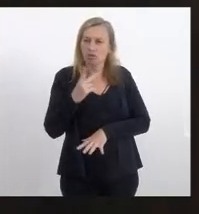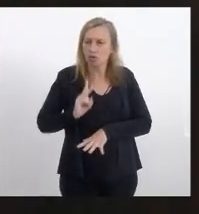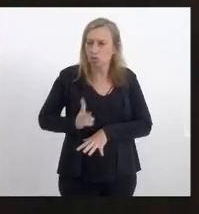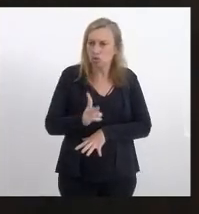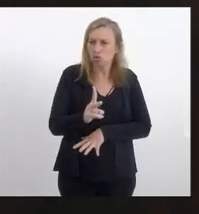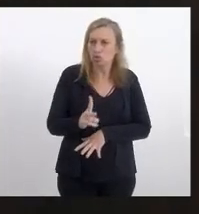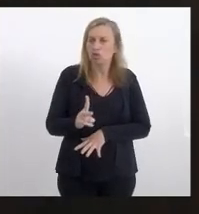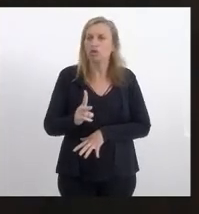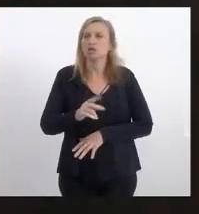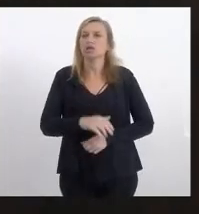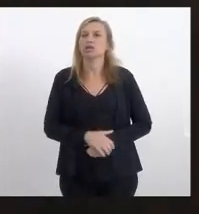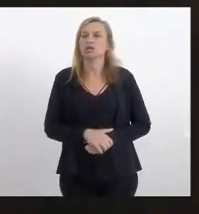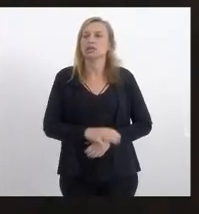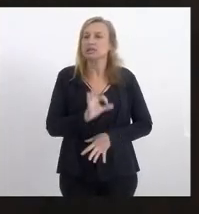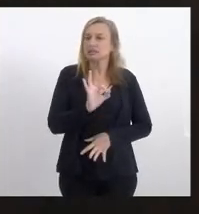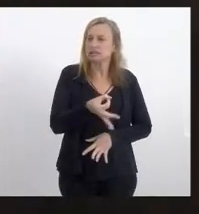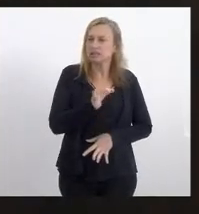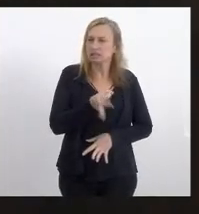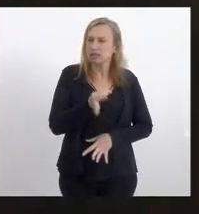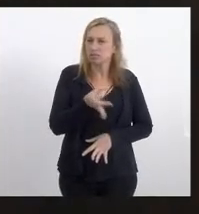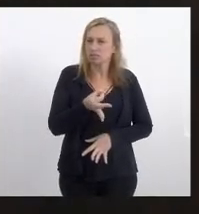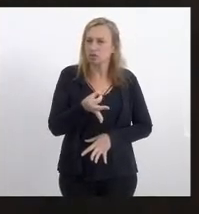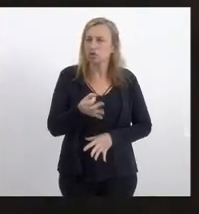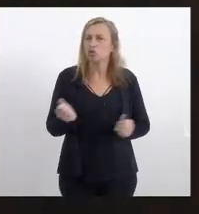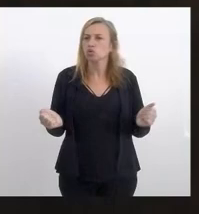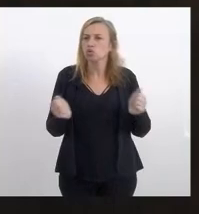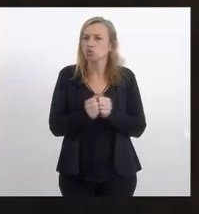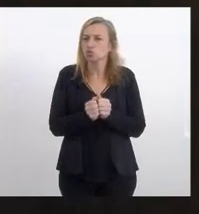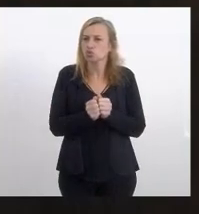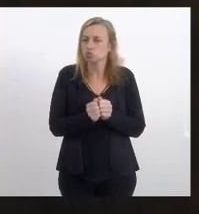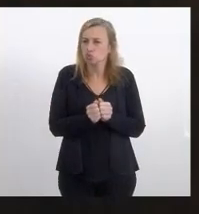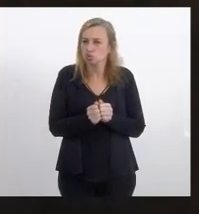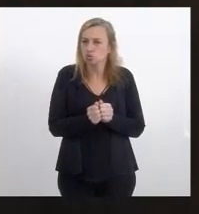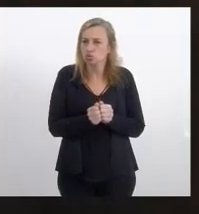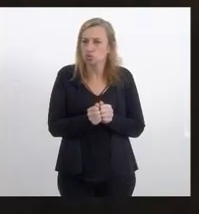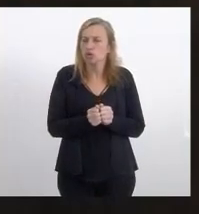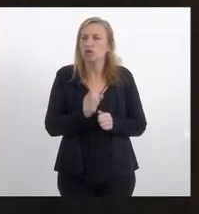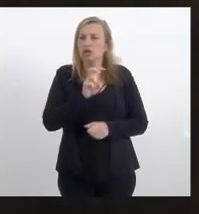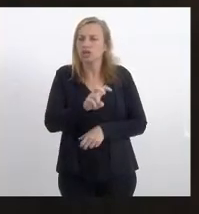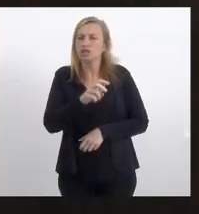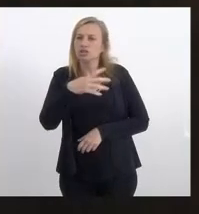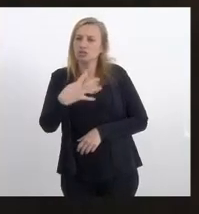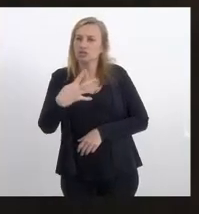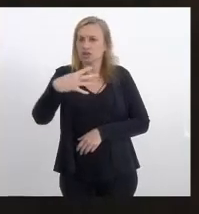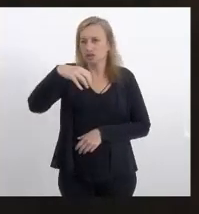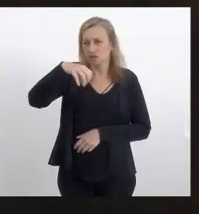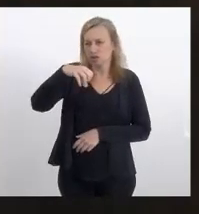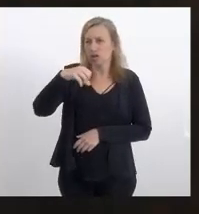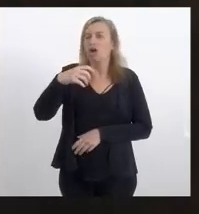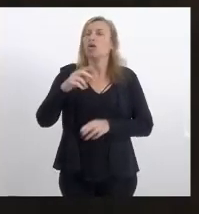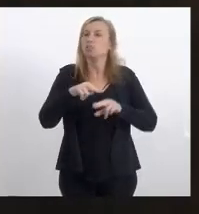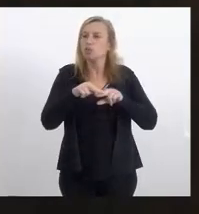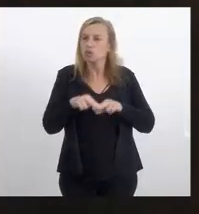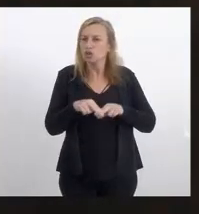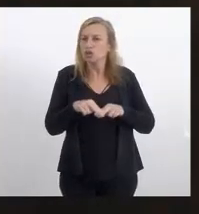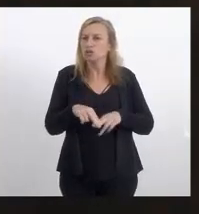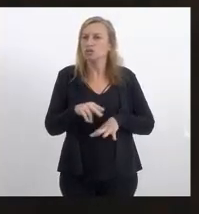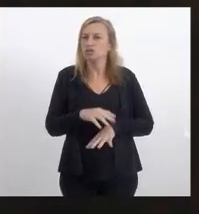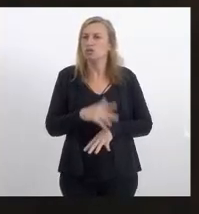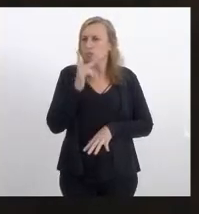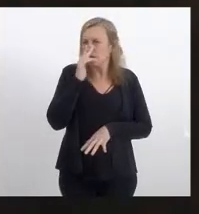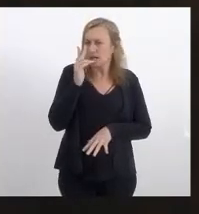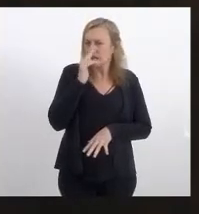continuar E foi exatamente junto com a certeza que Ângelo 94 por isso ficou